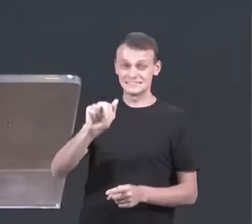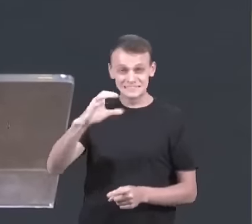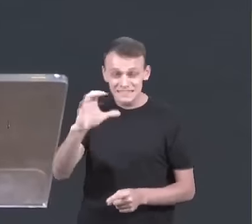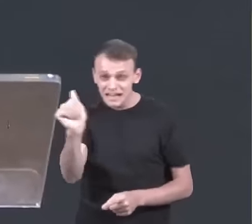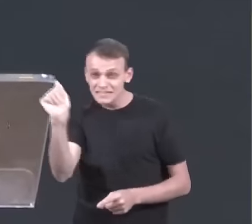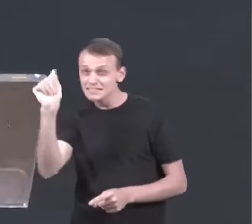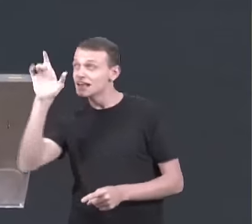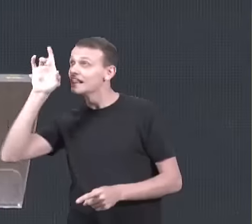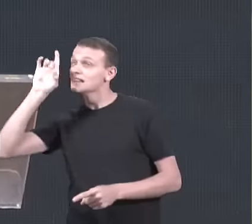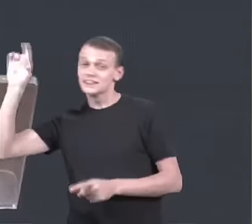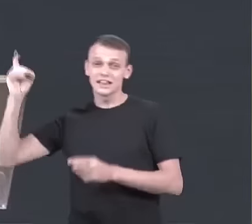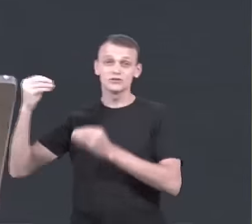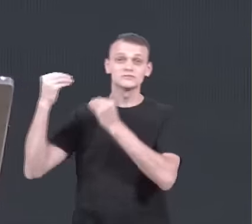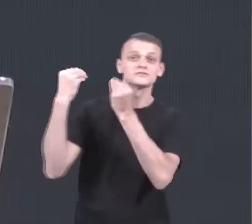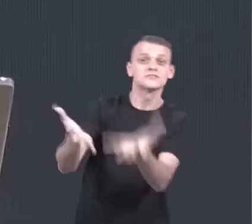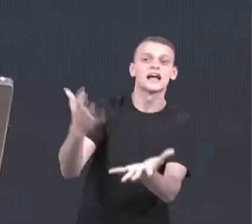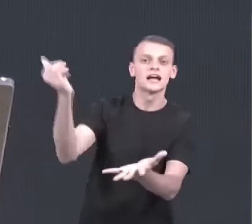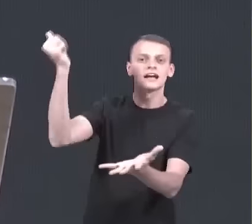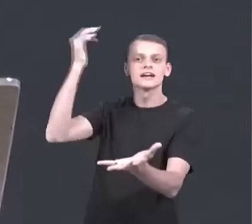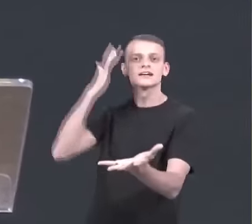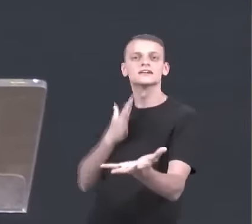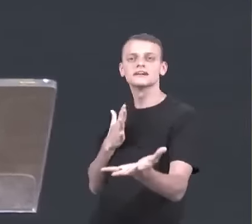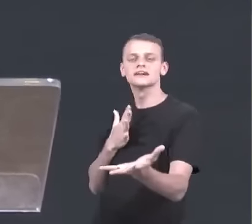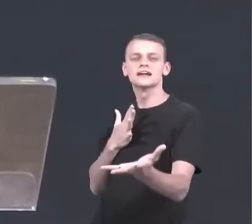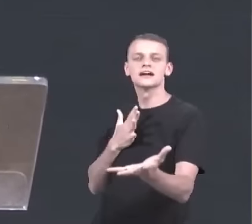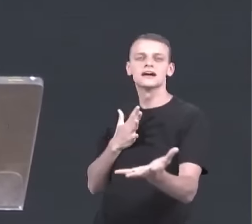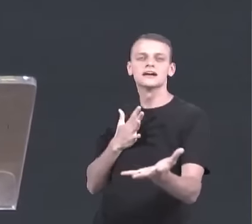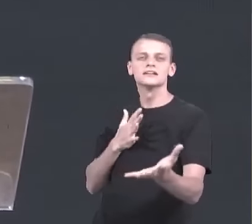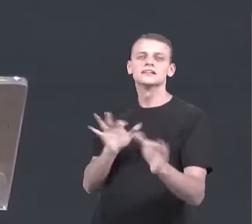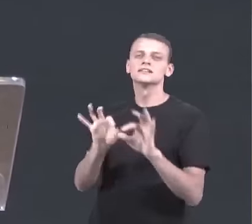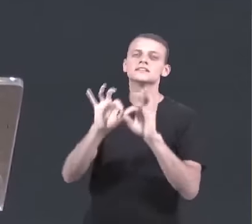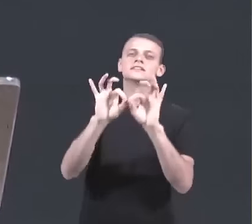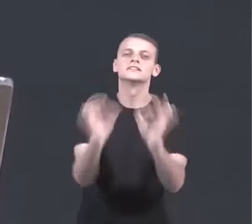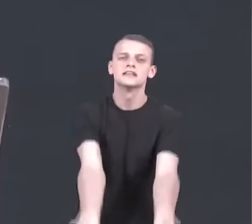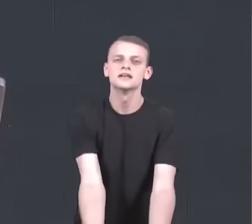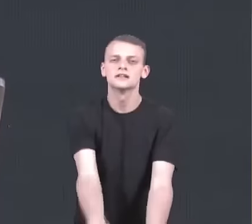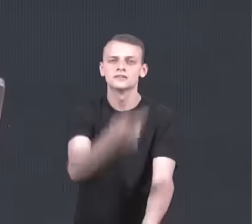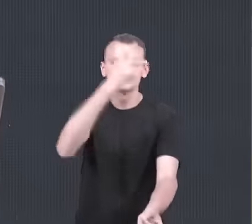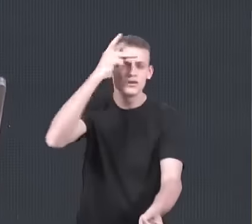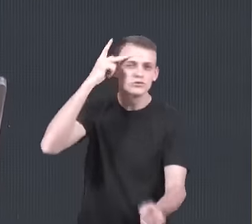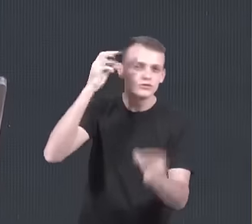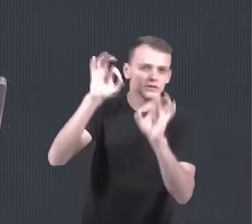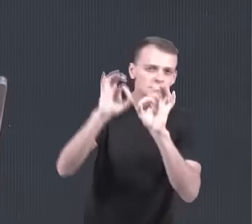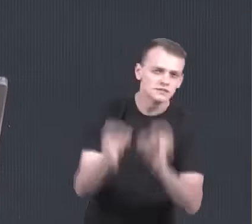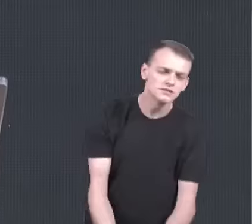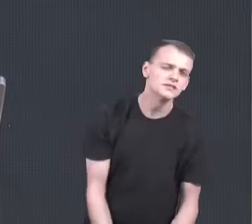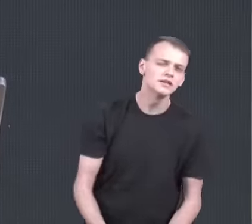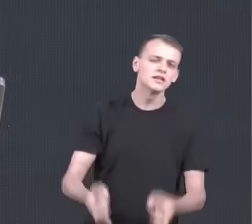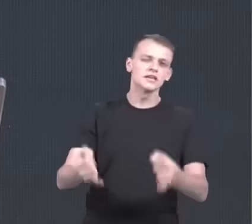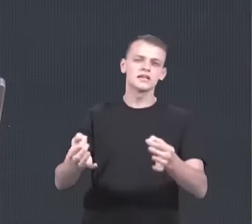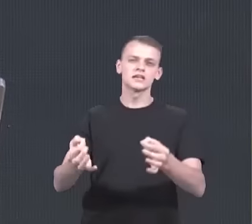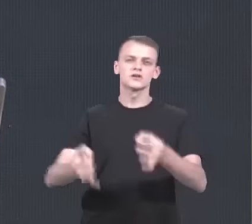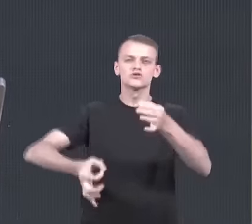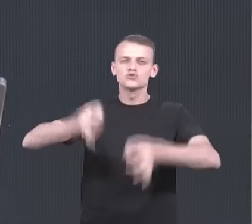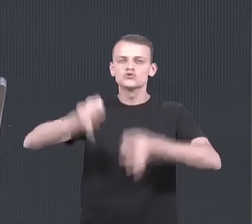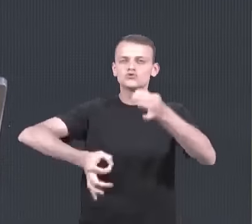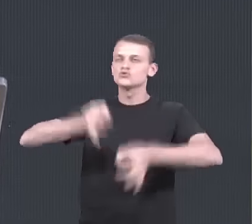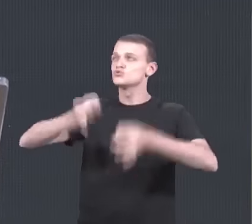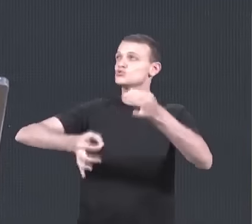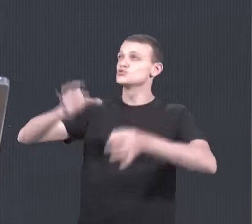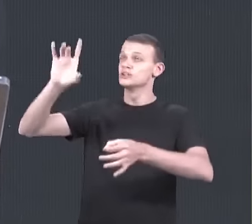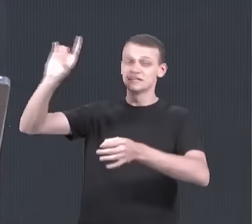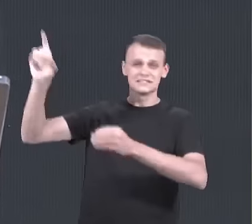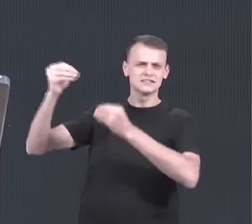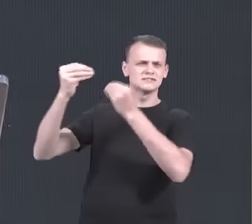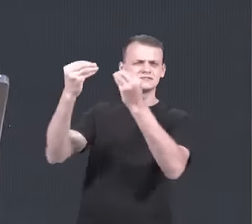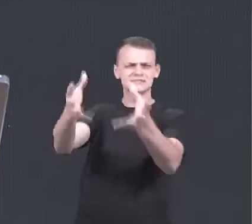Porquanto diz que Deus dá graça aos humildes, diga, dá graça. A abundante graça, aqueles